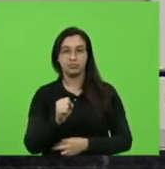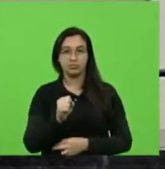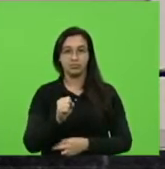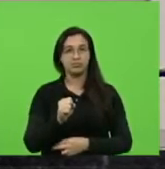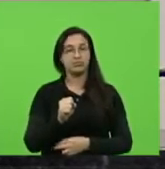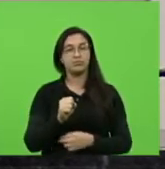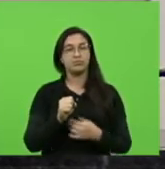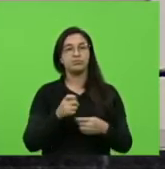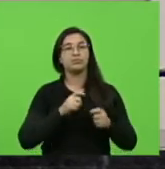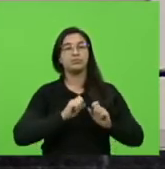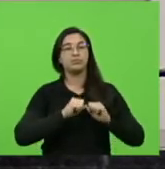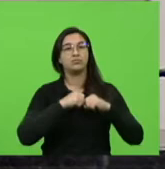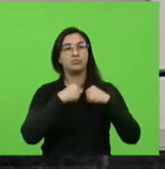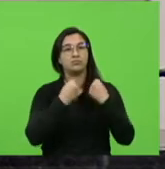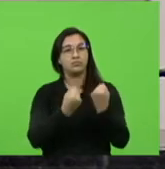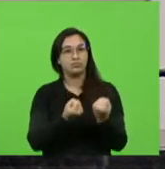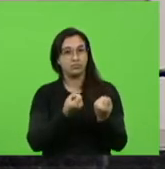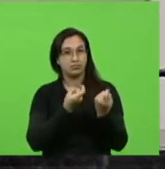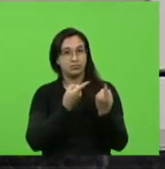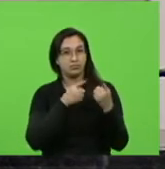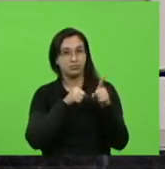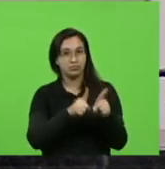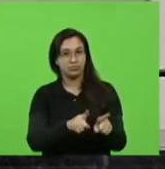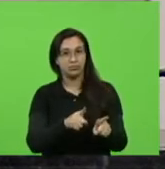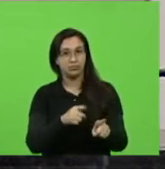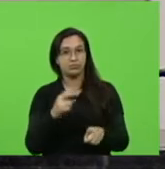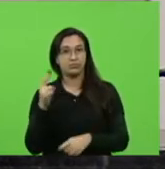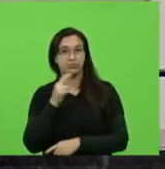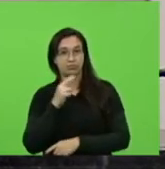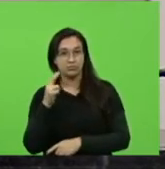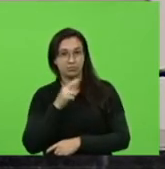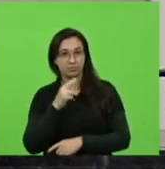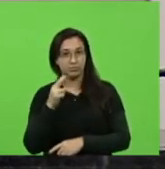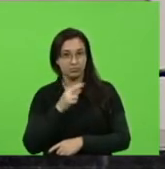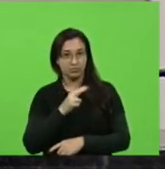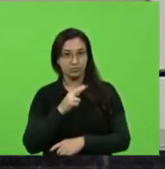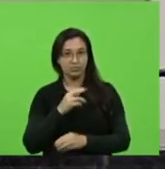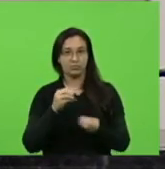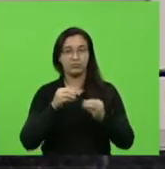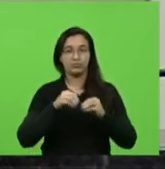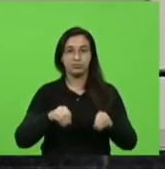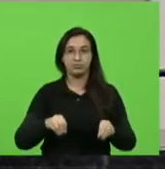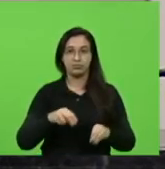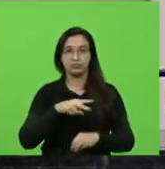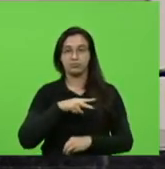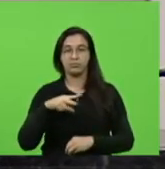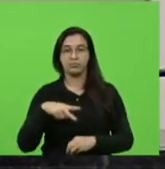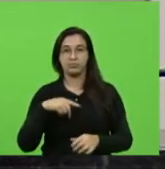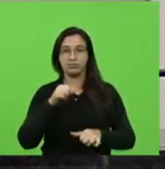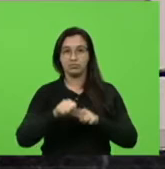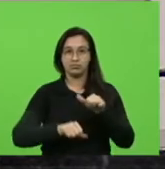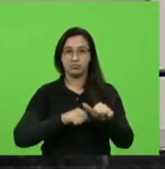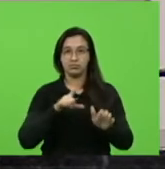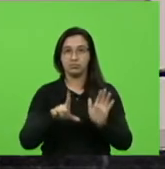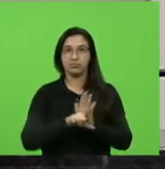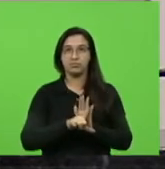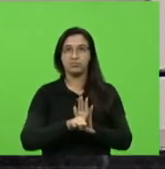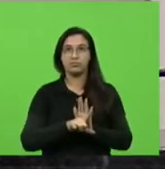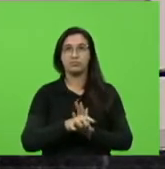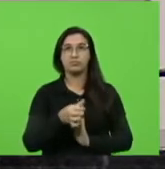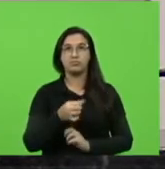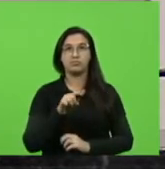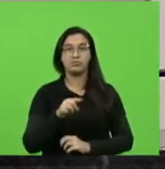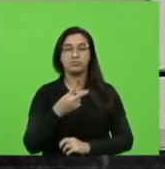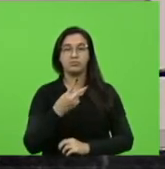de combate a situações de emergência e calamidade pública, altera a Lei 6.745